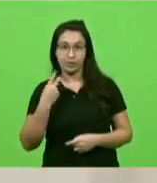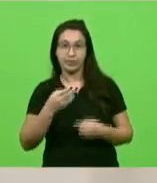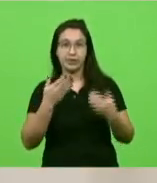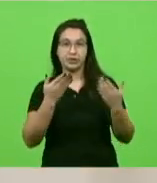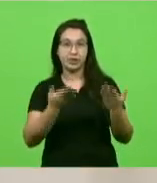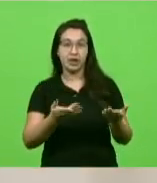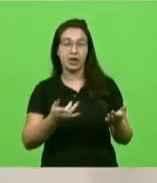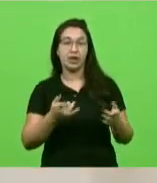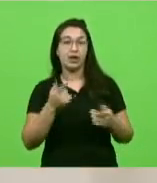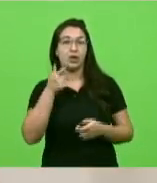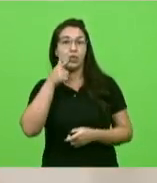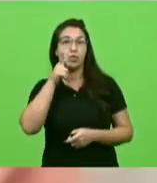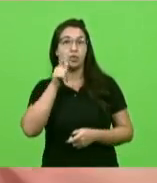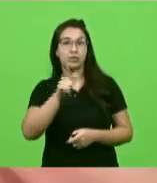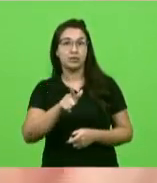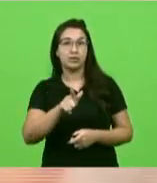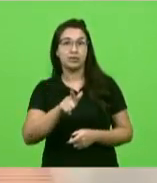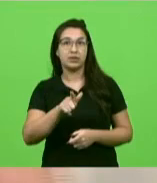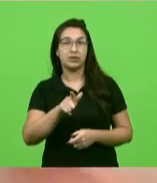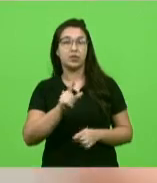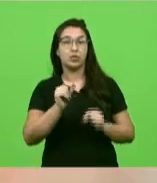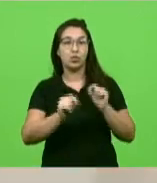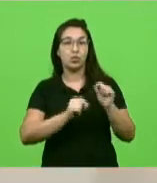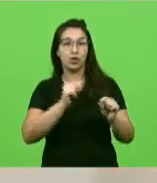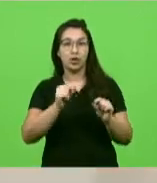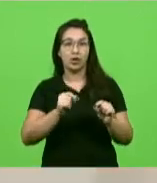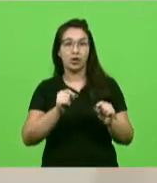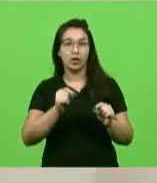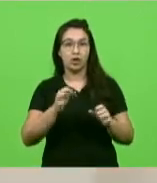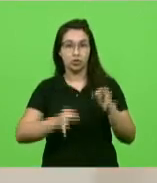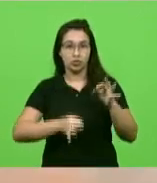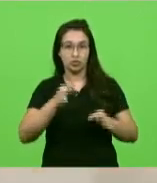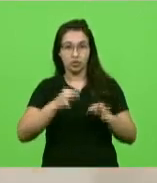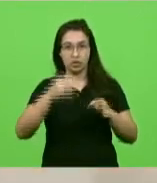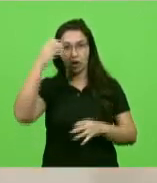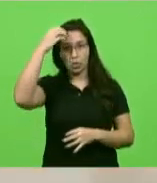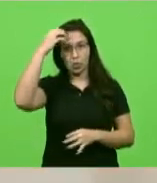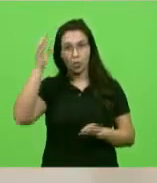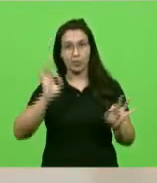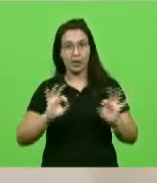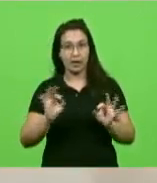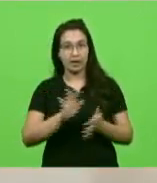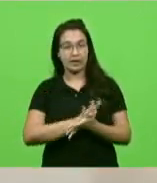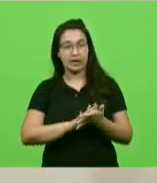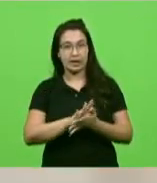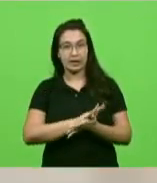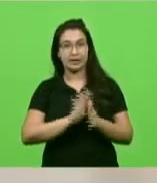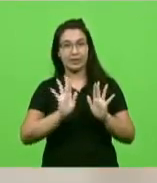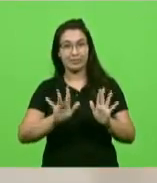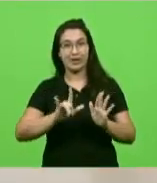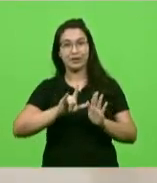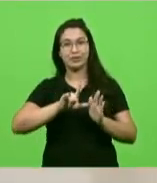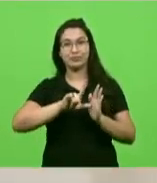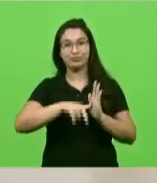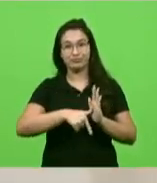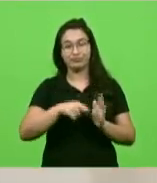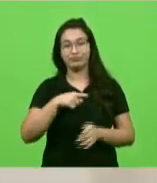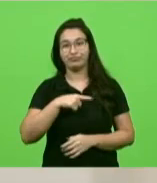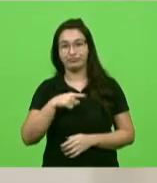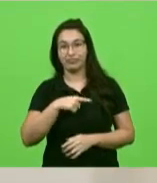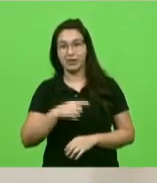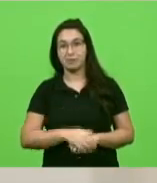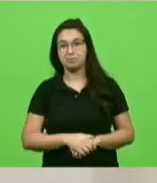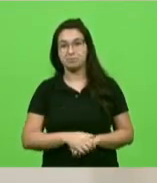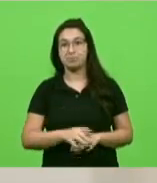a inocência no judiciário tardiamente. Ou poderíamos também usar como exemplo o fato ocorrido